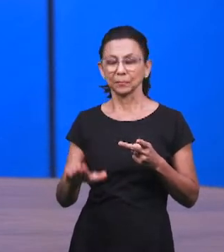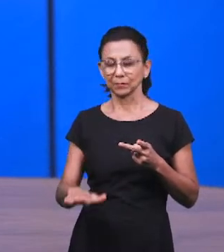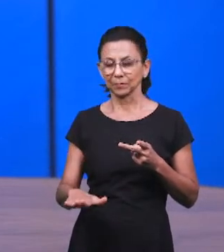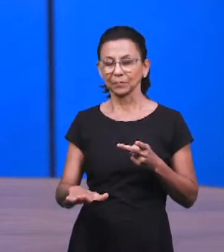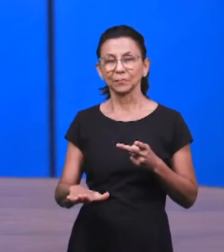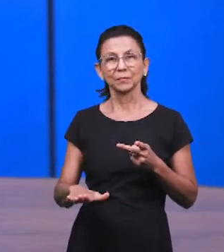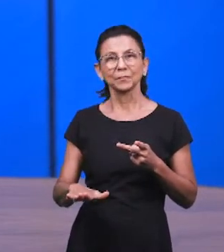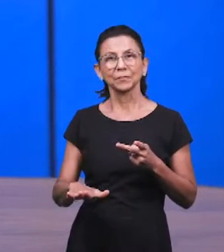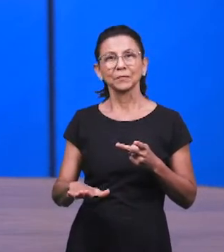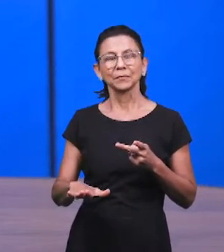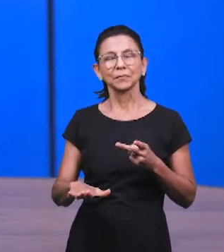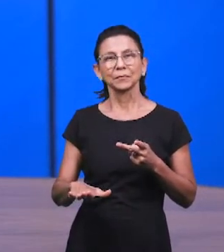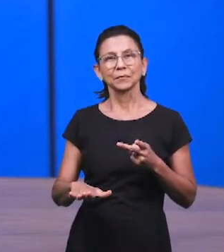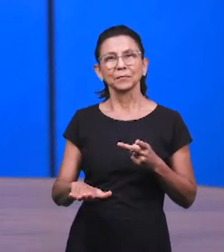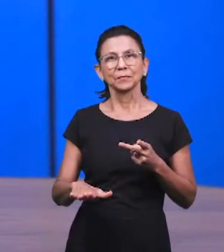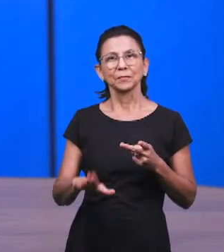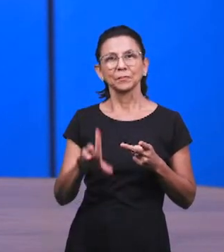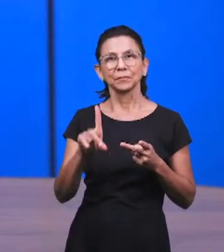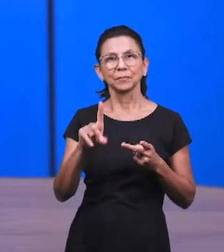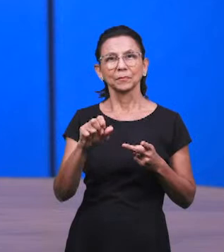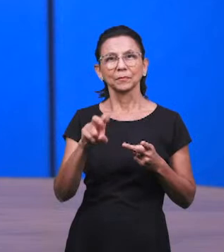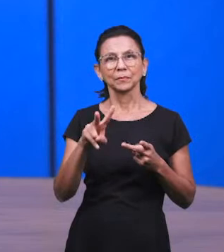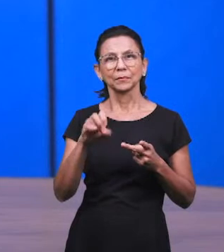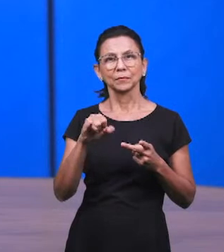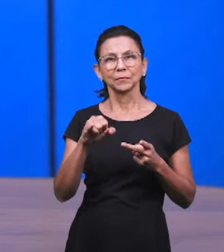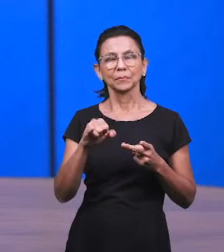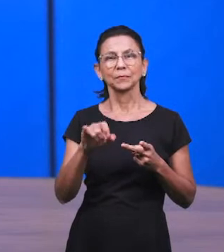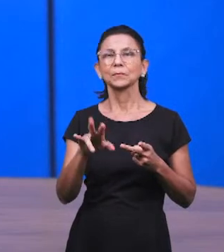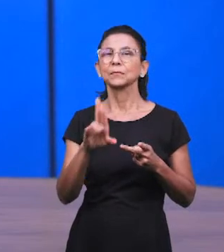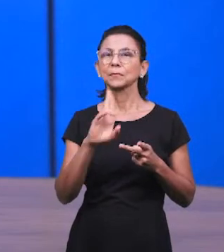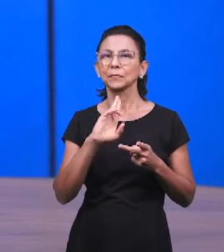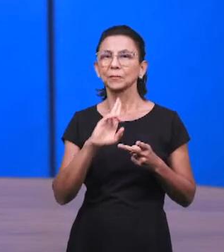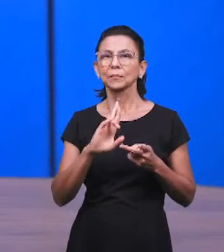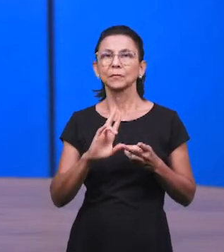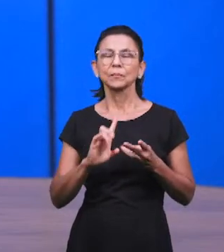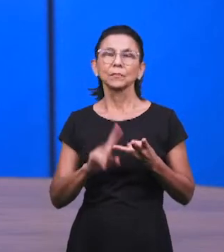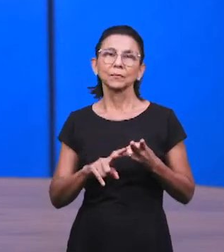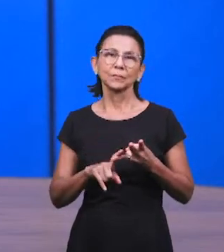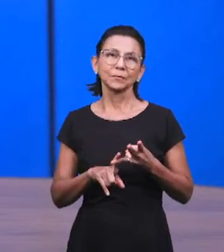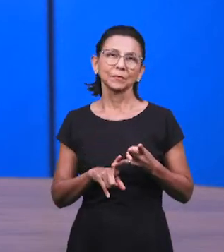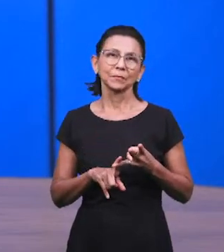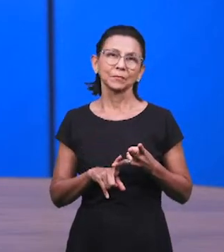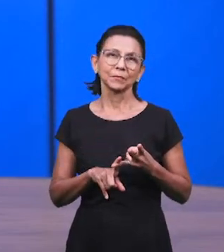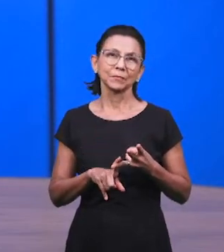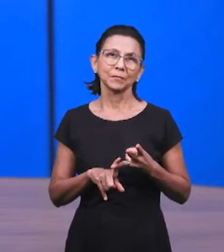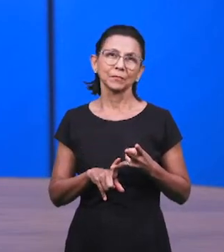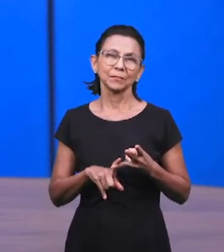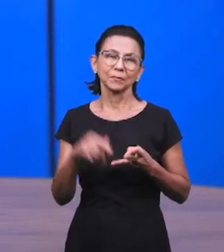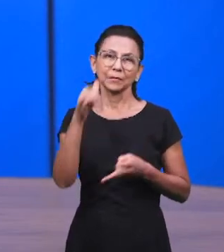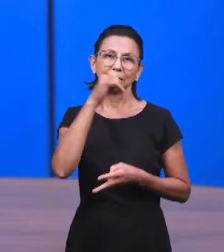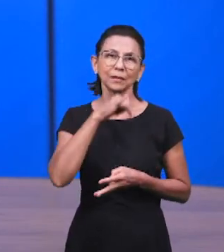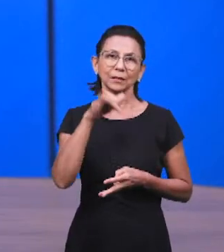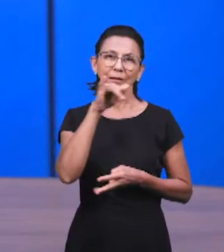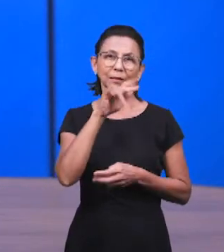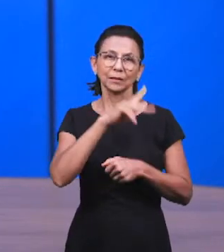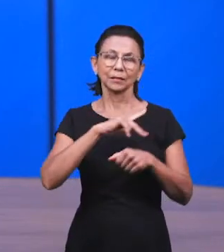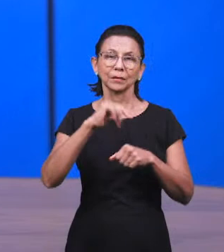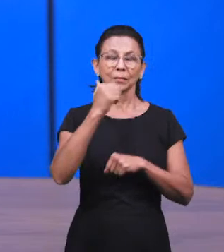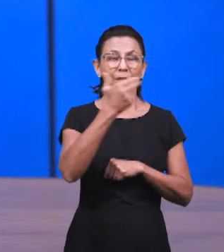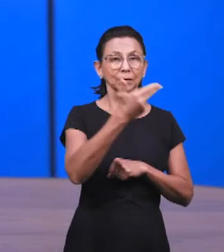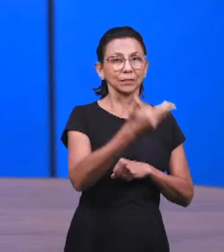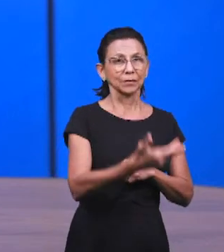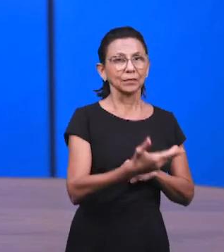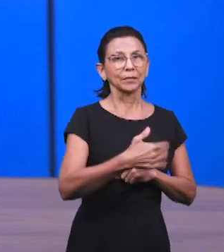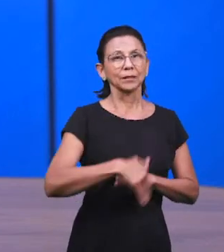intermediário Davi Nunes, lá de Juiz de Fora, respondendo também. E por último, temos lá da Itália os nossos irmãos,